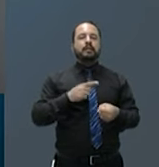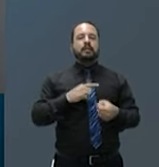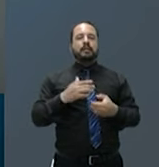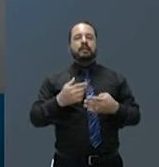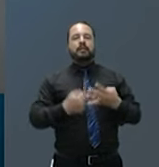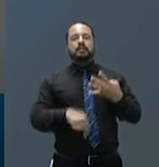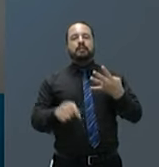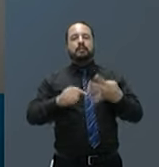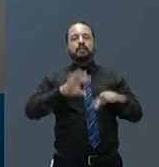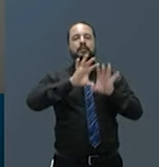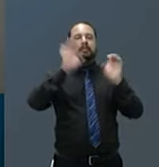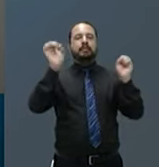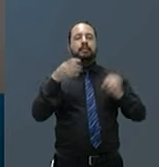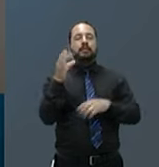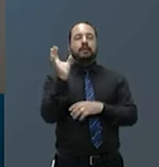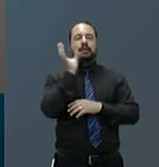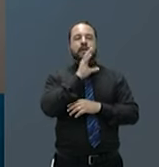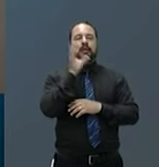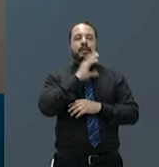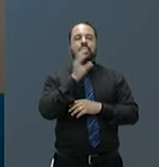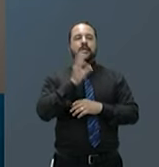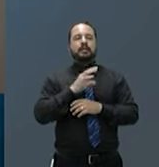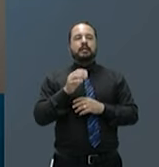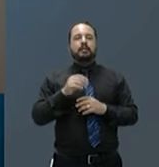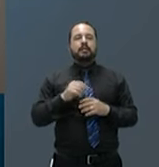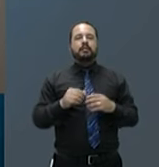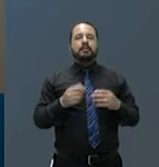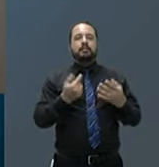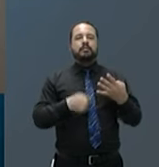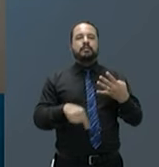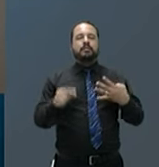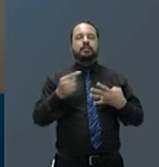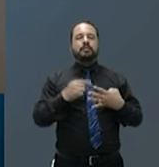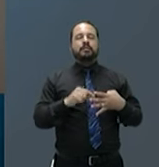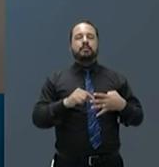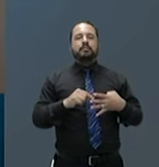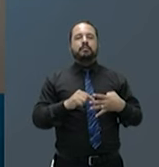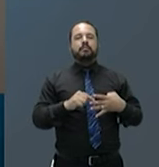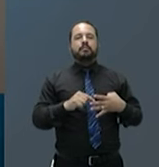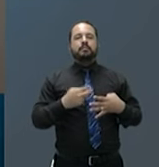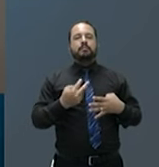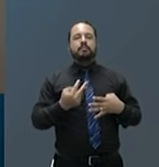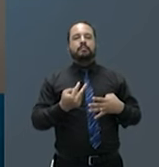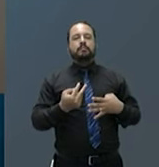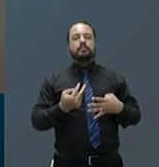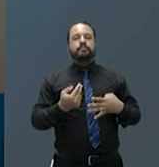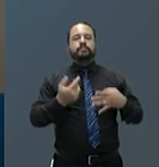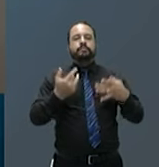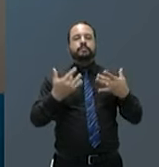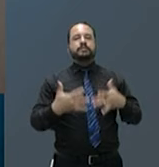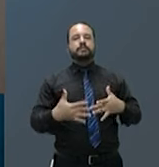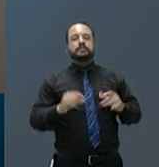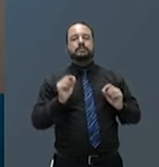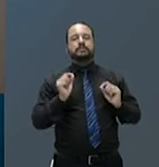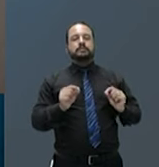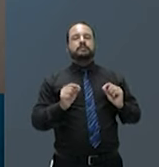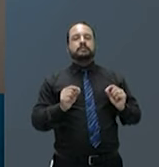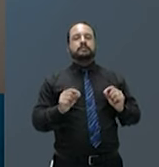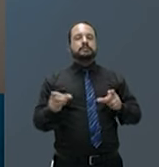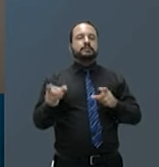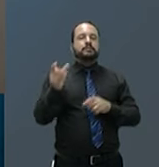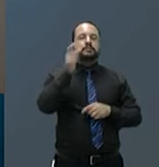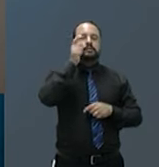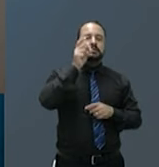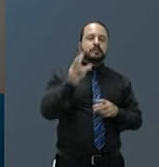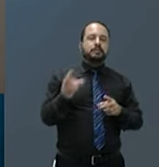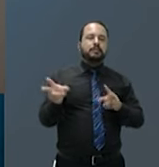né, acerca do conceito de manifestamente inadmissível, temos que observar tão somente se